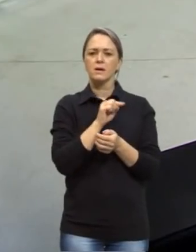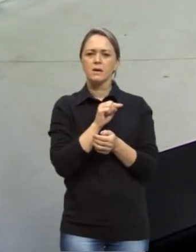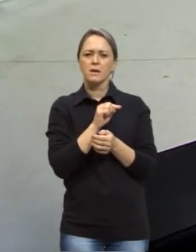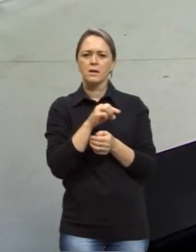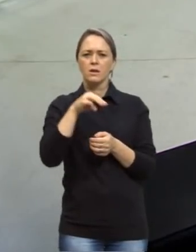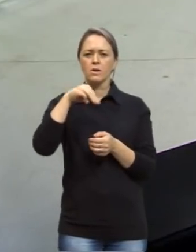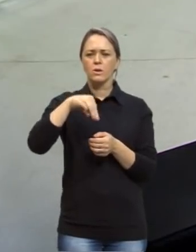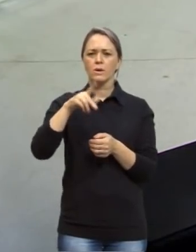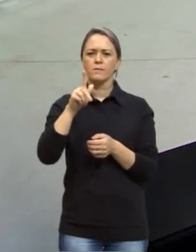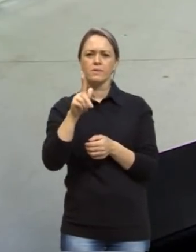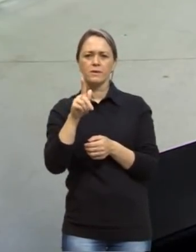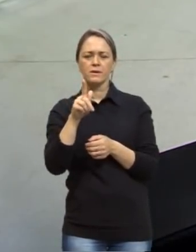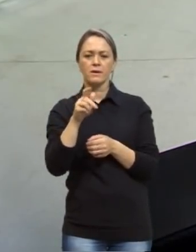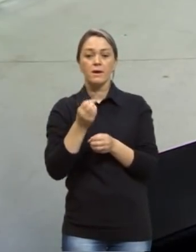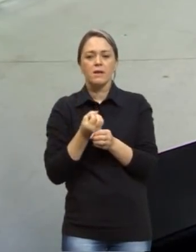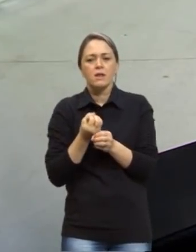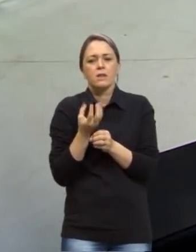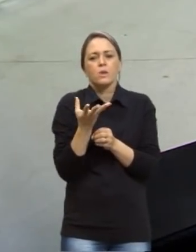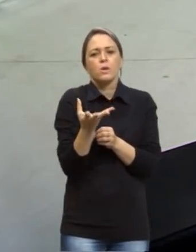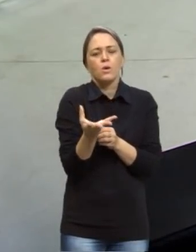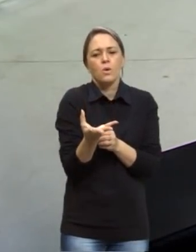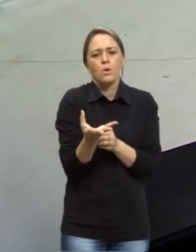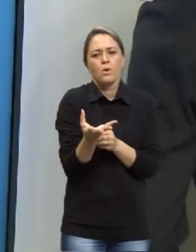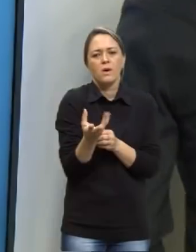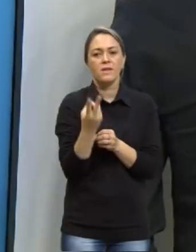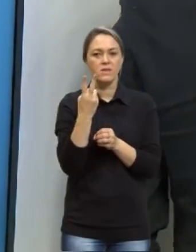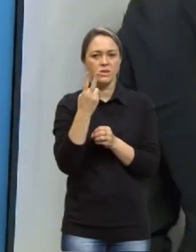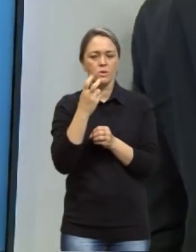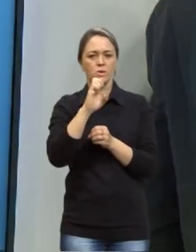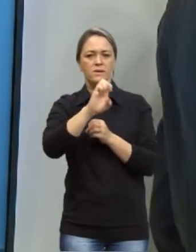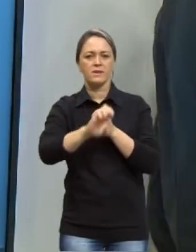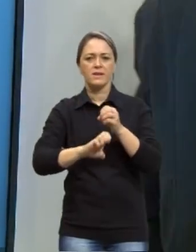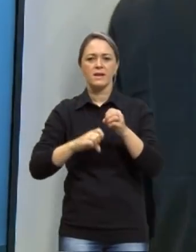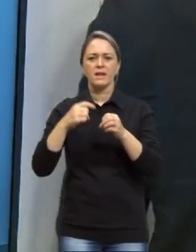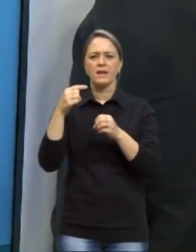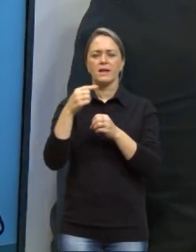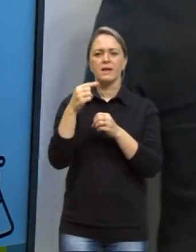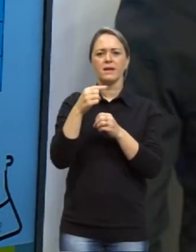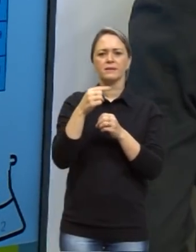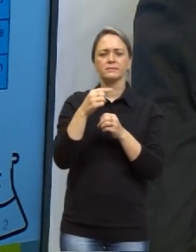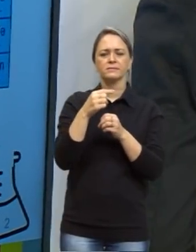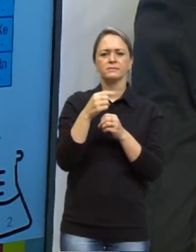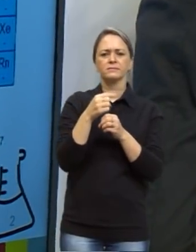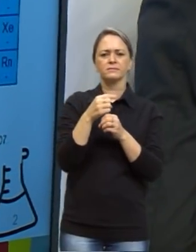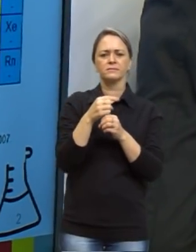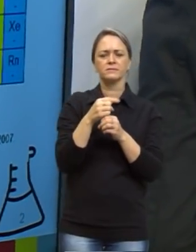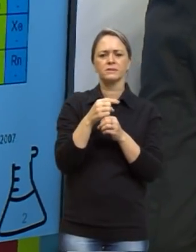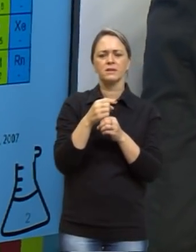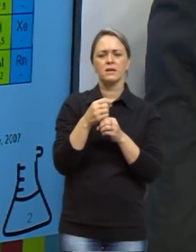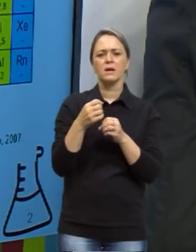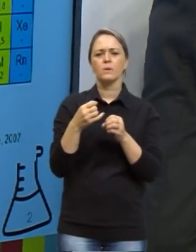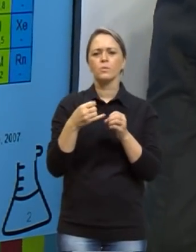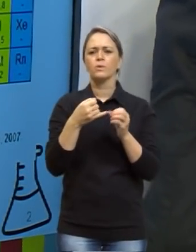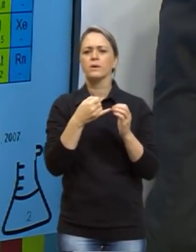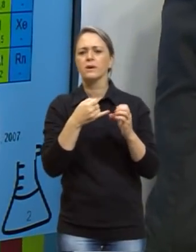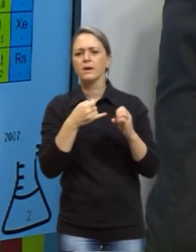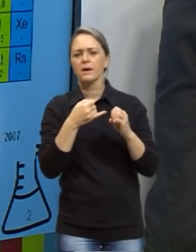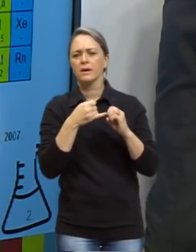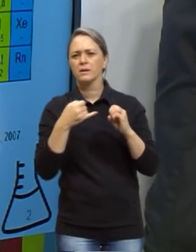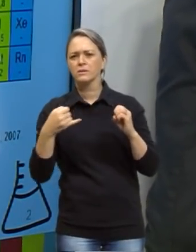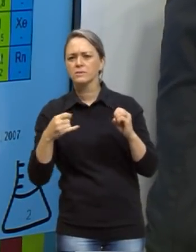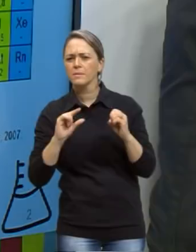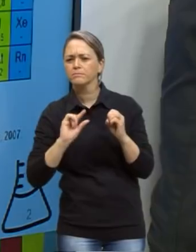ele tem tendência do ar esses dois elétrons porque ele tem uma baixa energia de ionização